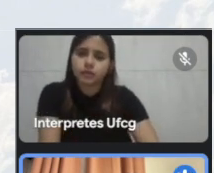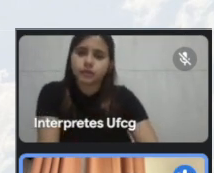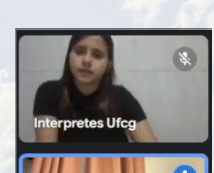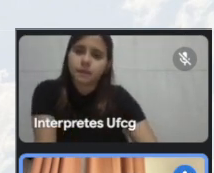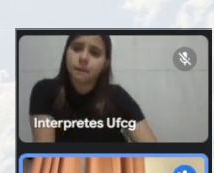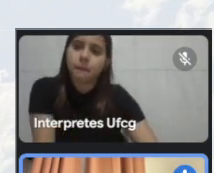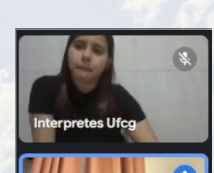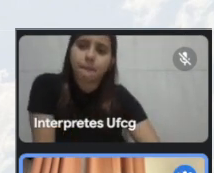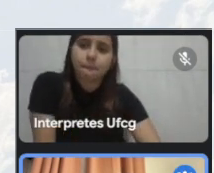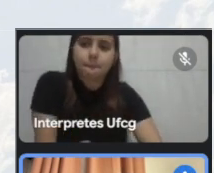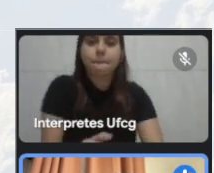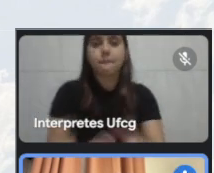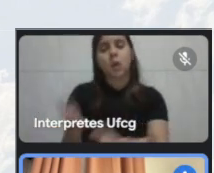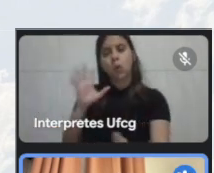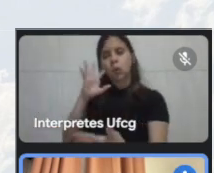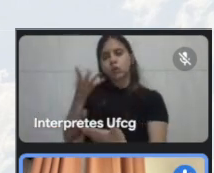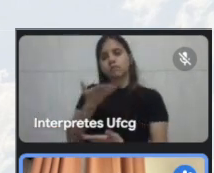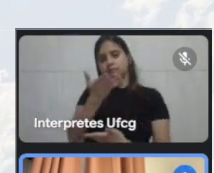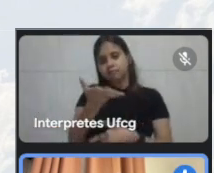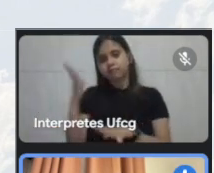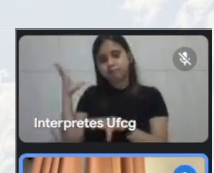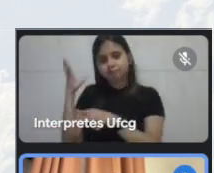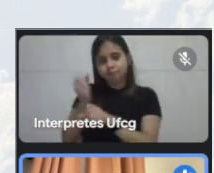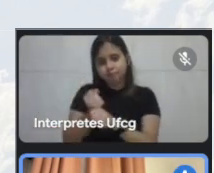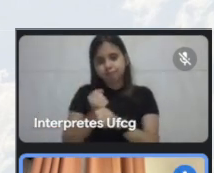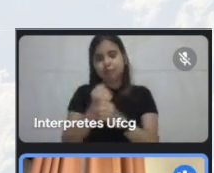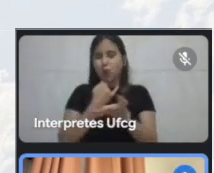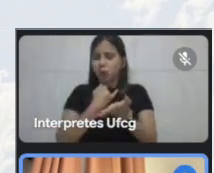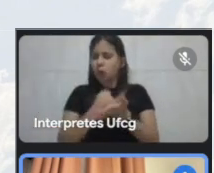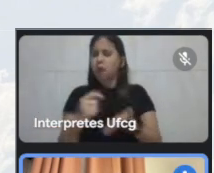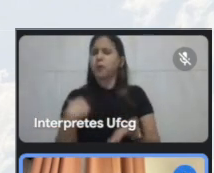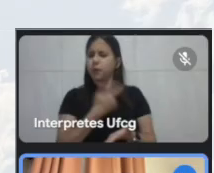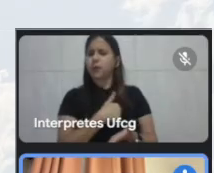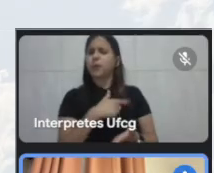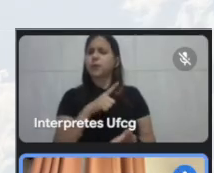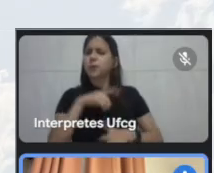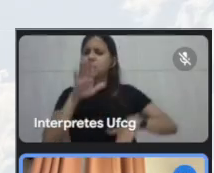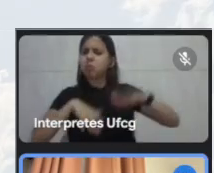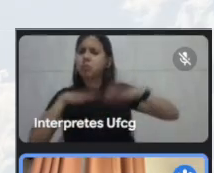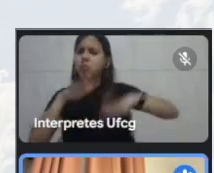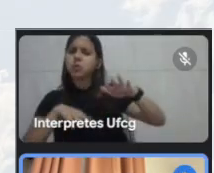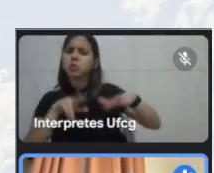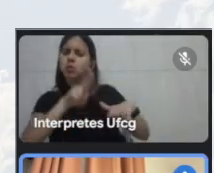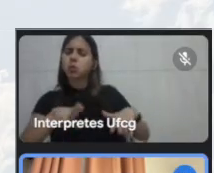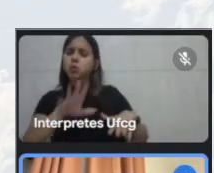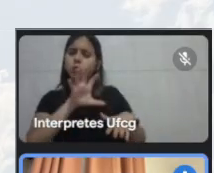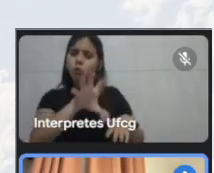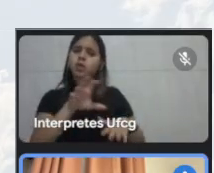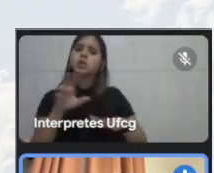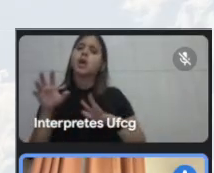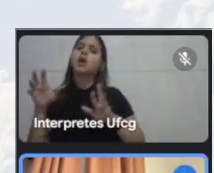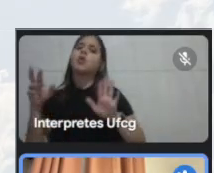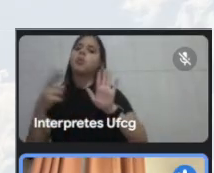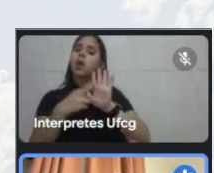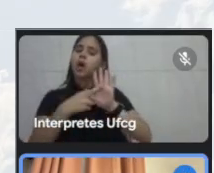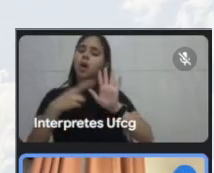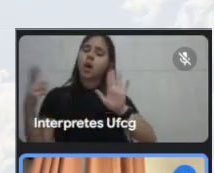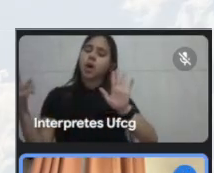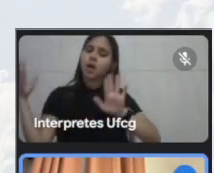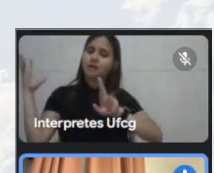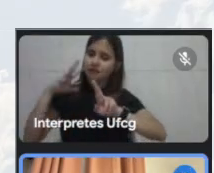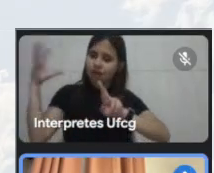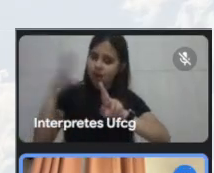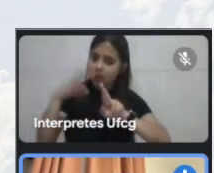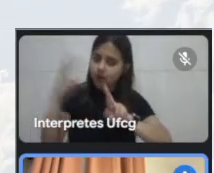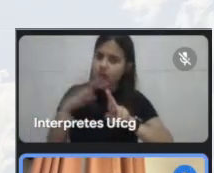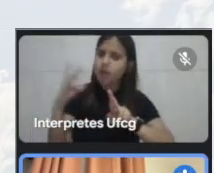Então, basicamente, esses são os resultados das simulações iniciais, onde a gente tem, basicamente, usem esse aqui como referência, que seriam com todas as variáveis.